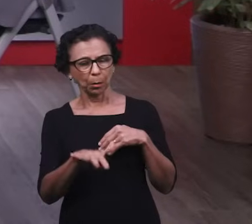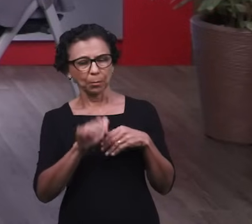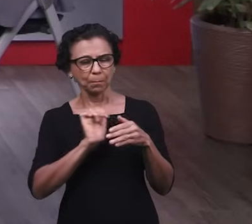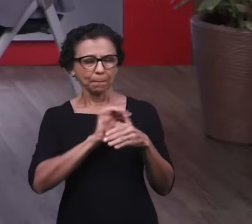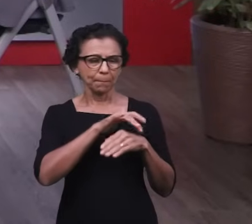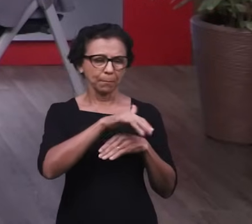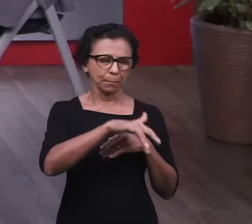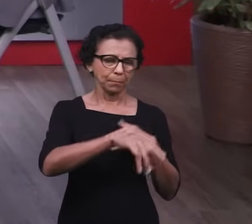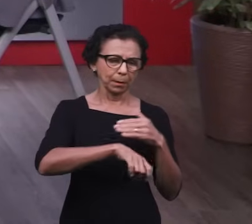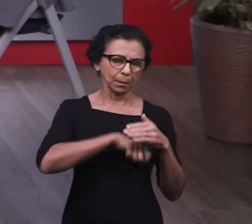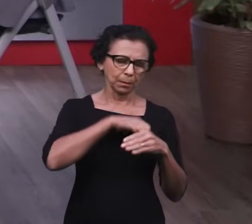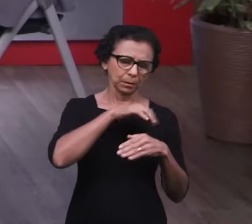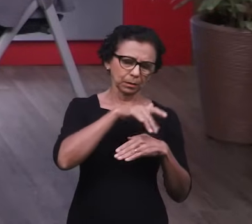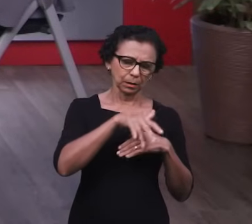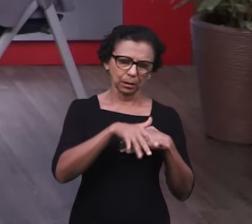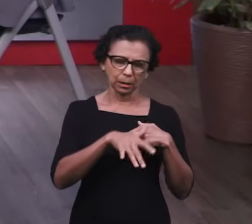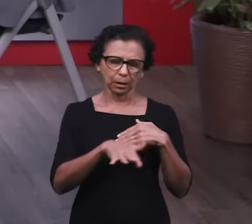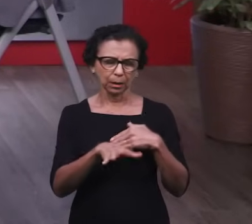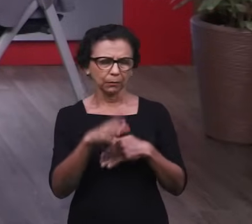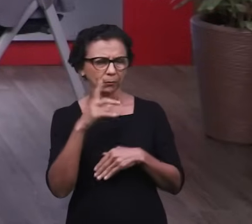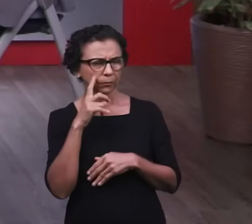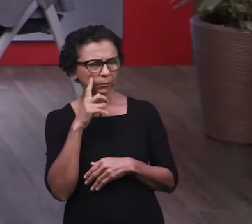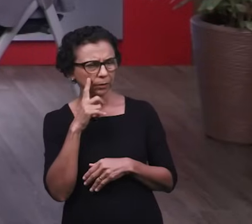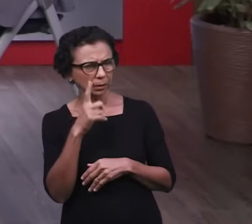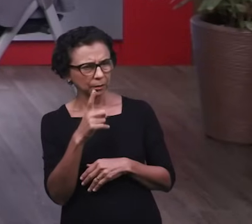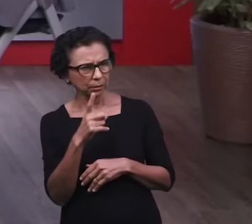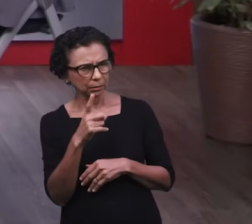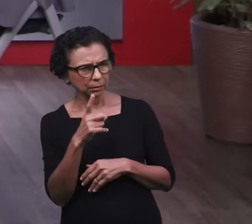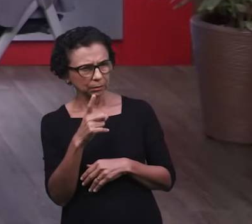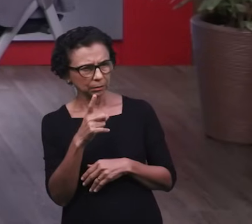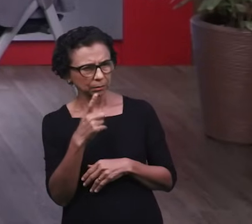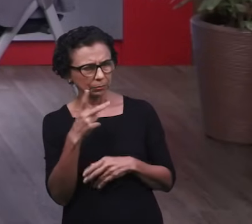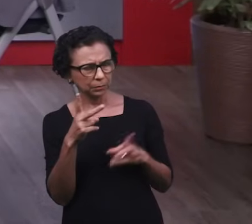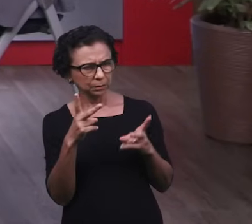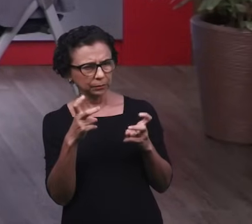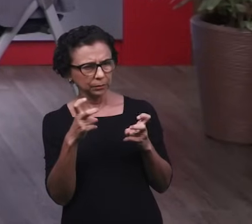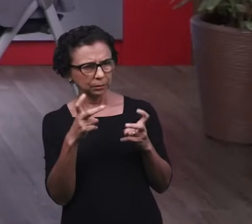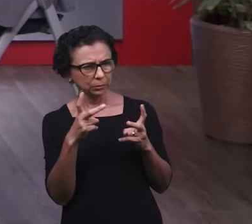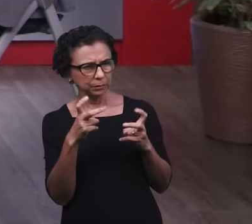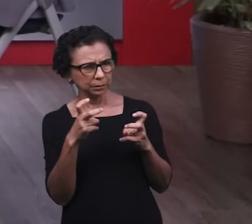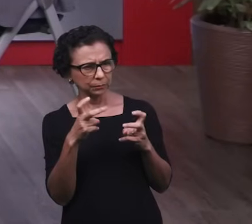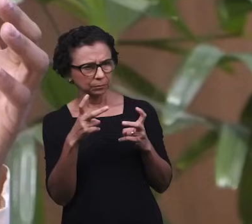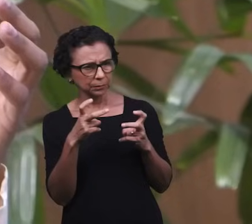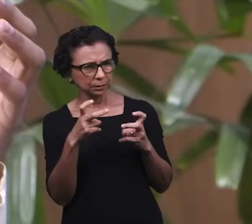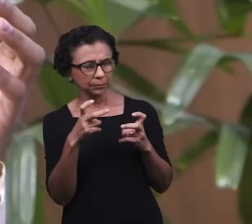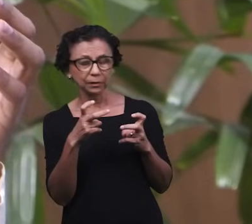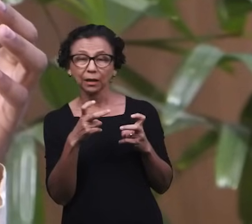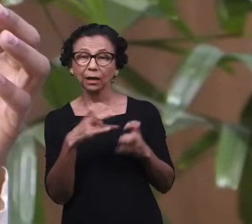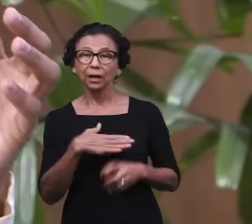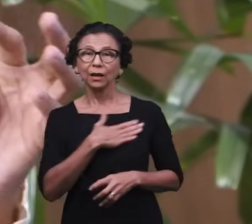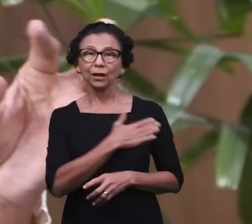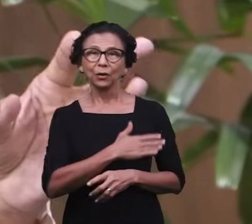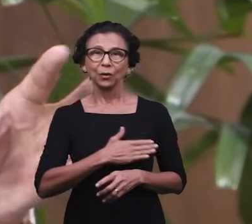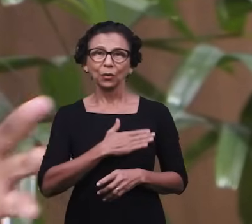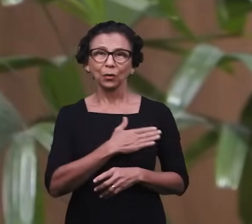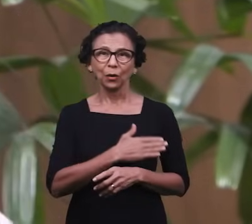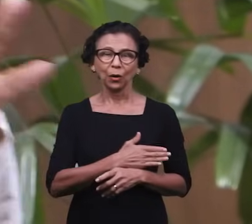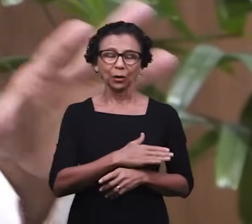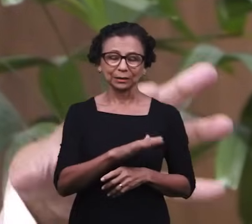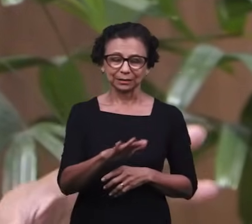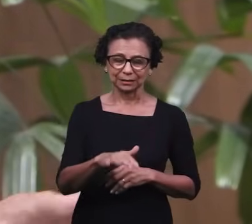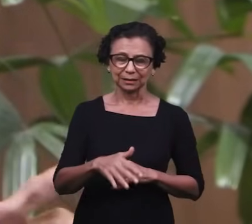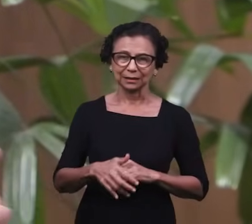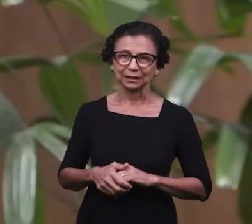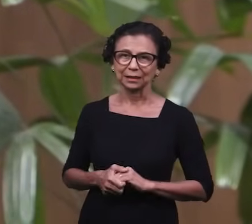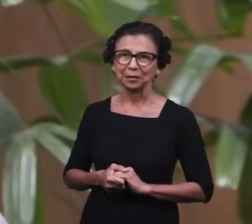interessa por muito tempo. E a gente chama de hiperfoco, né? Então, se ele gostou de mexer com uma tampa de alguma coisa,